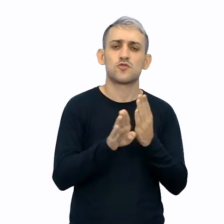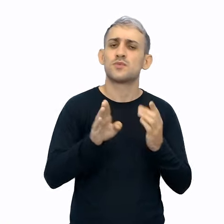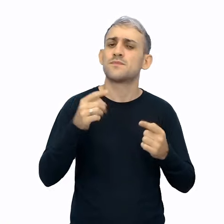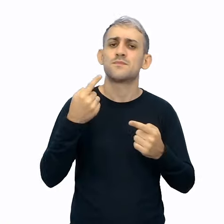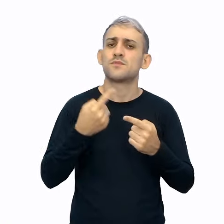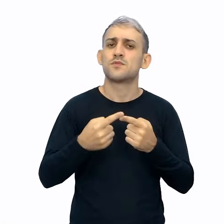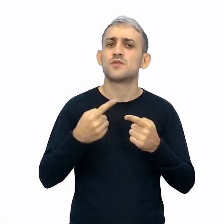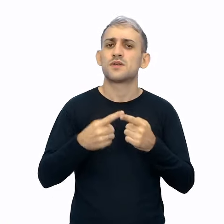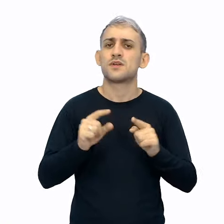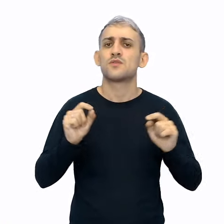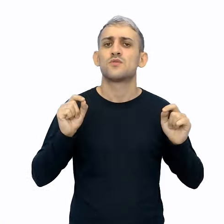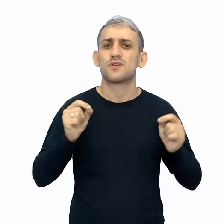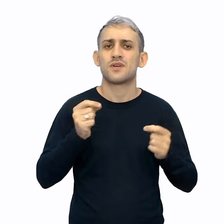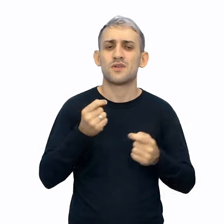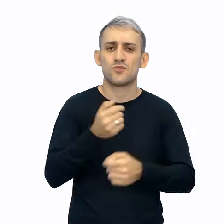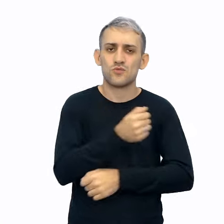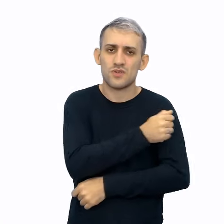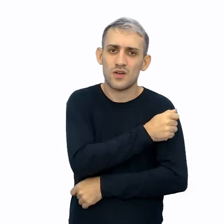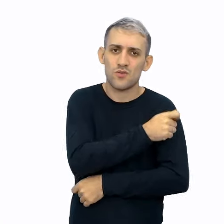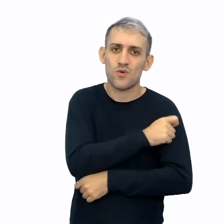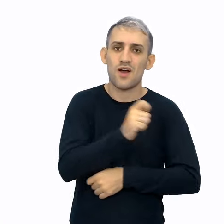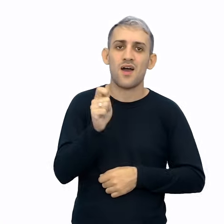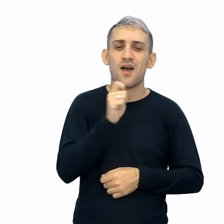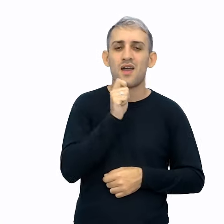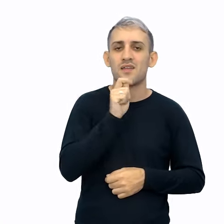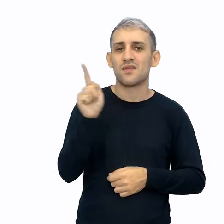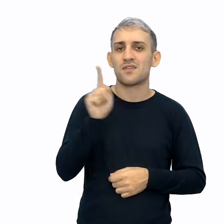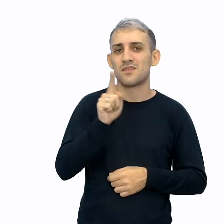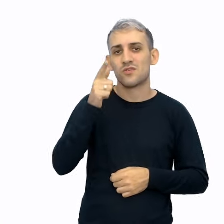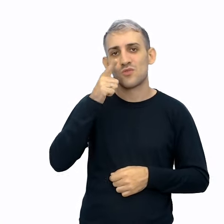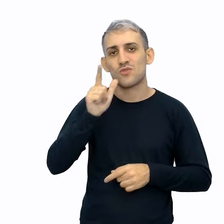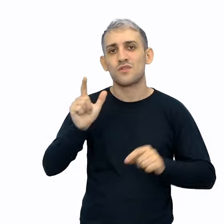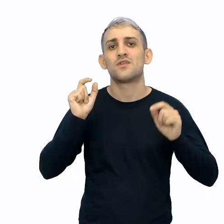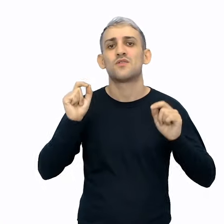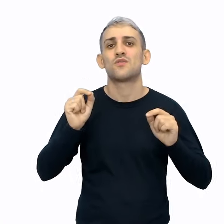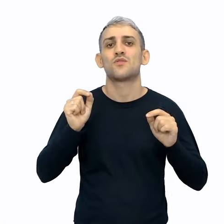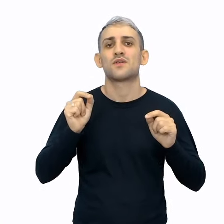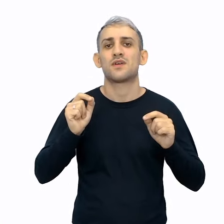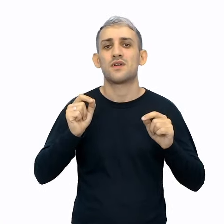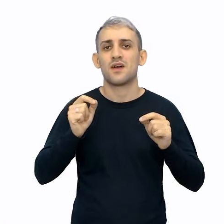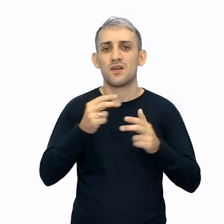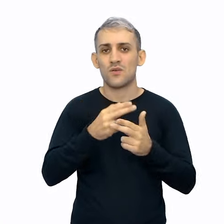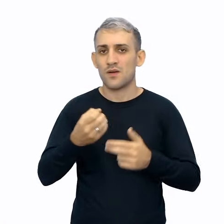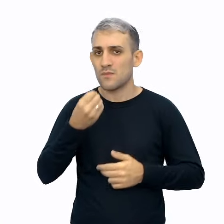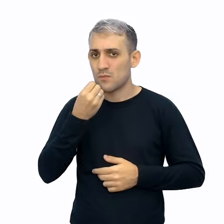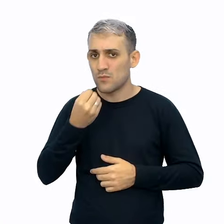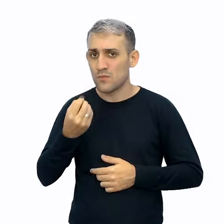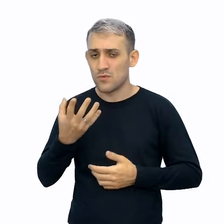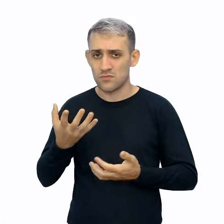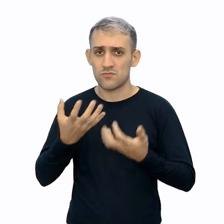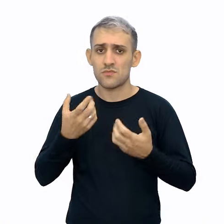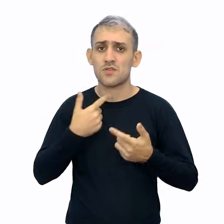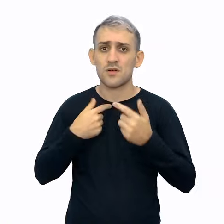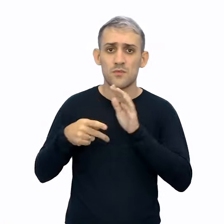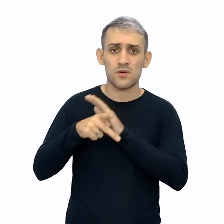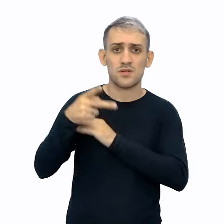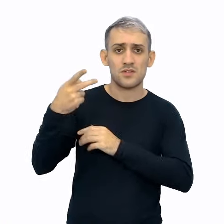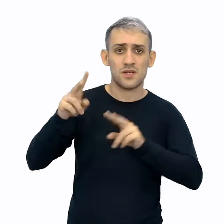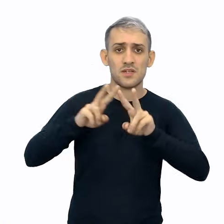porque os estudantes ainda não alcançaram os resultados desejados em relação a